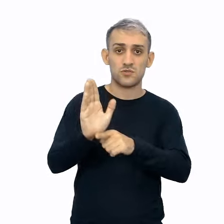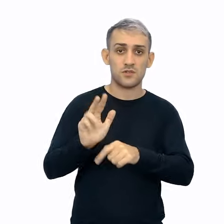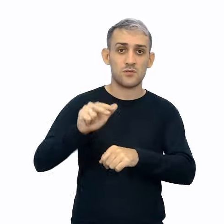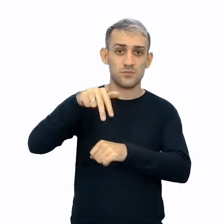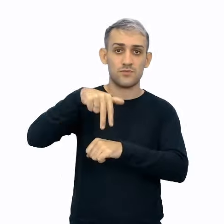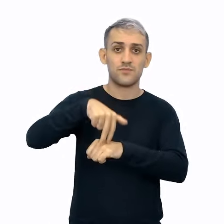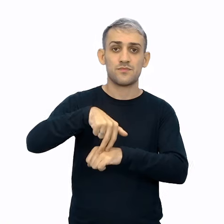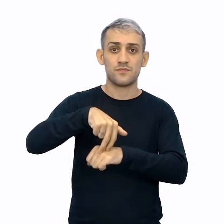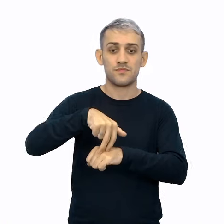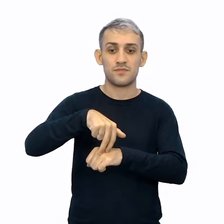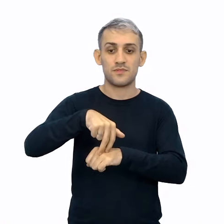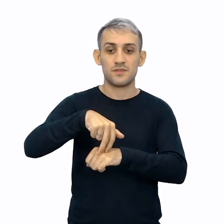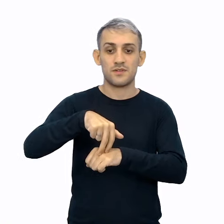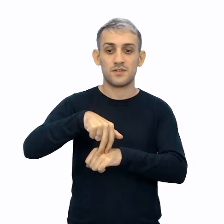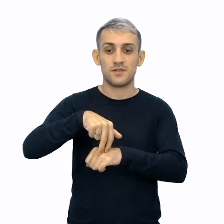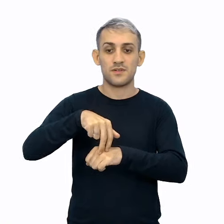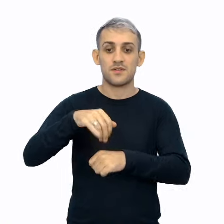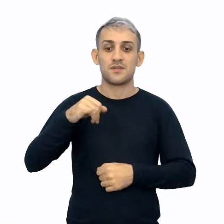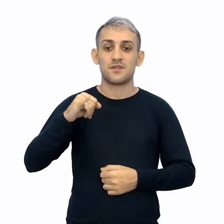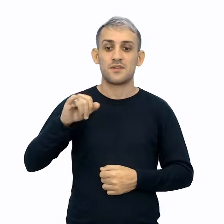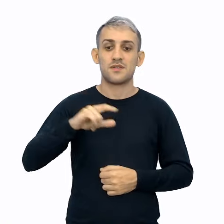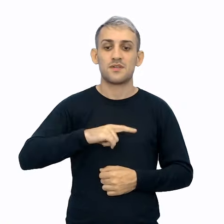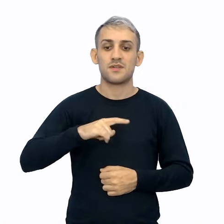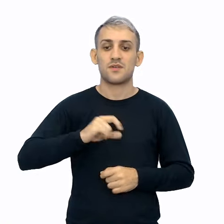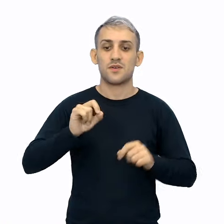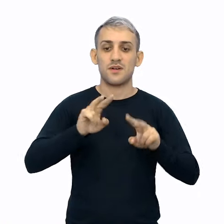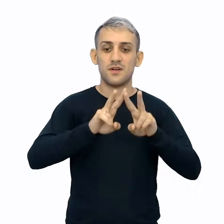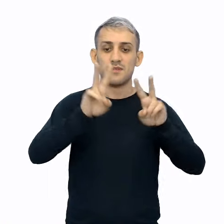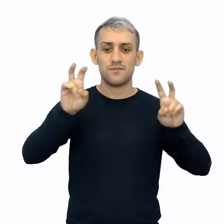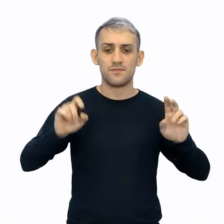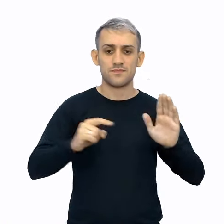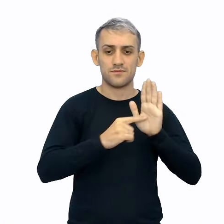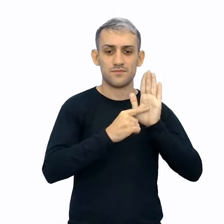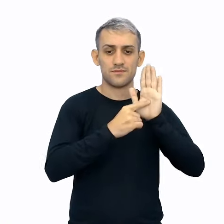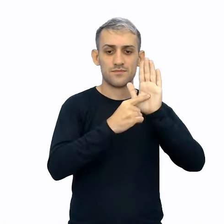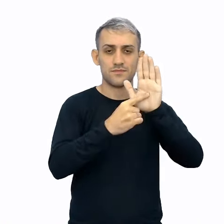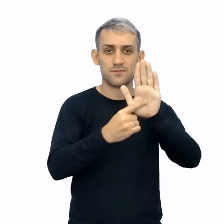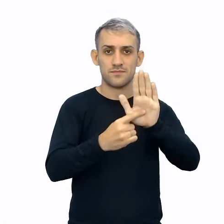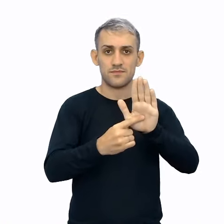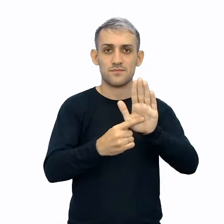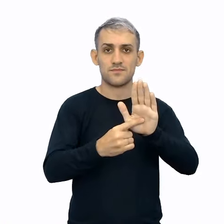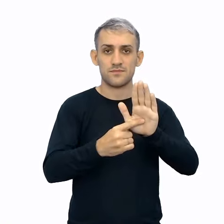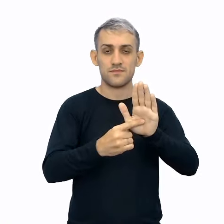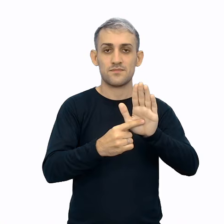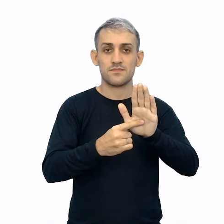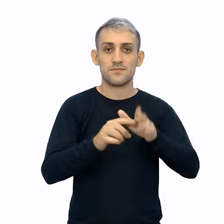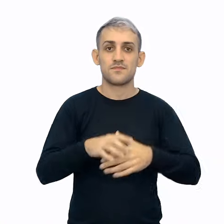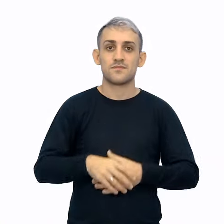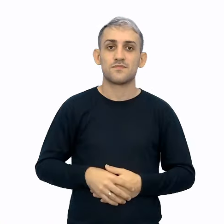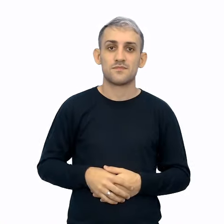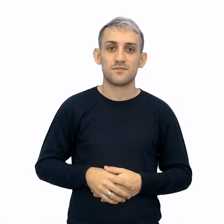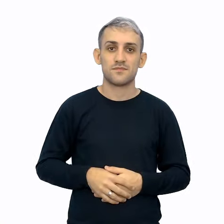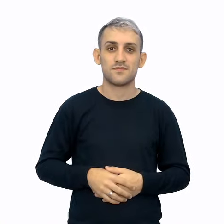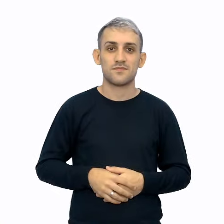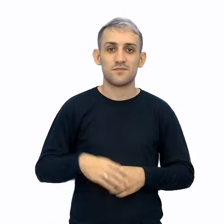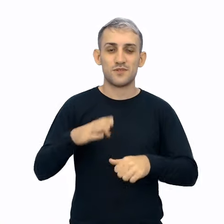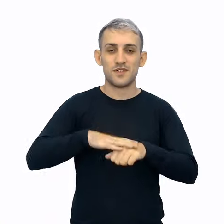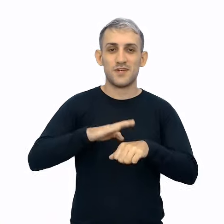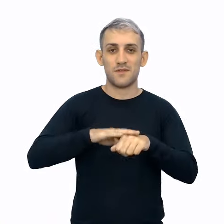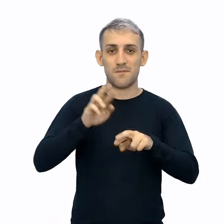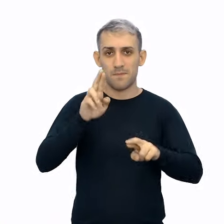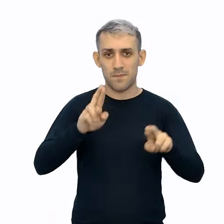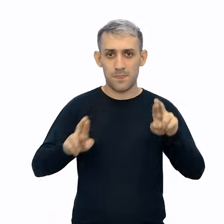se há a presença do tema que foi abordado se está dentro da temática fazer essa checagem é